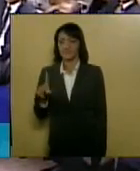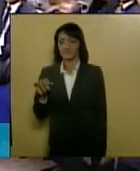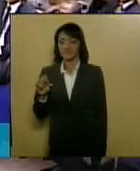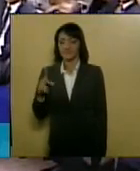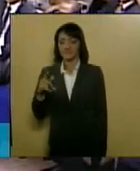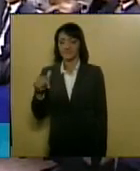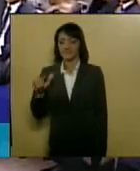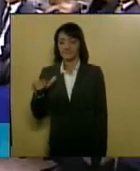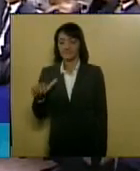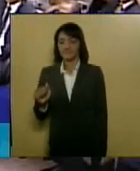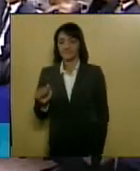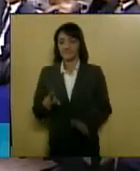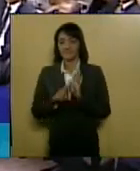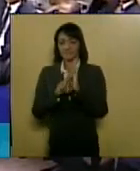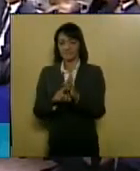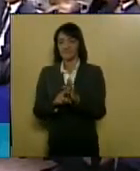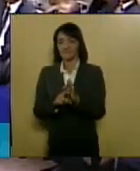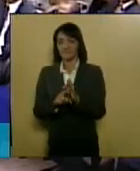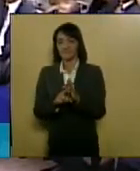instituição.